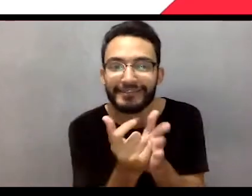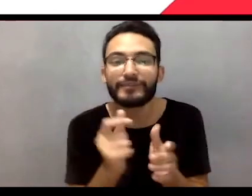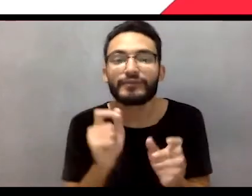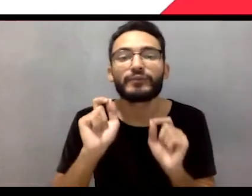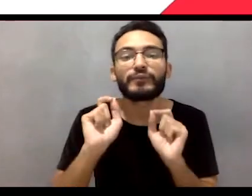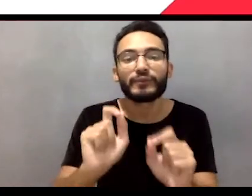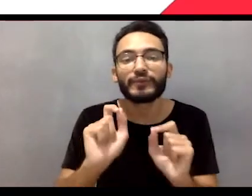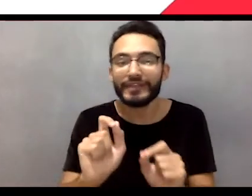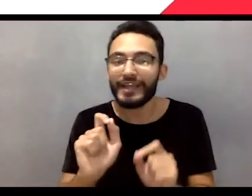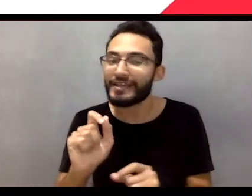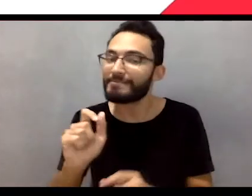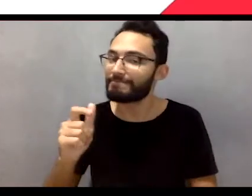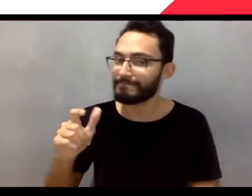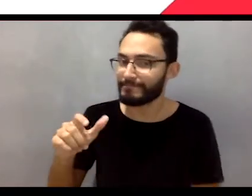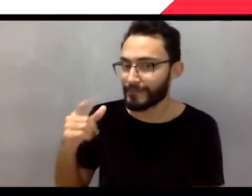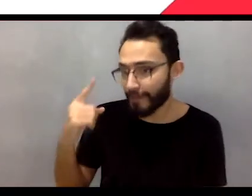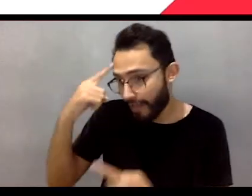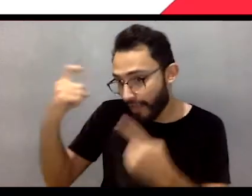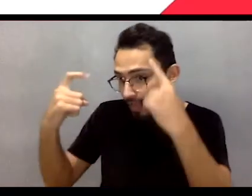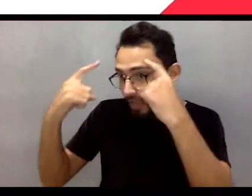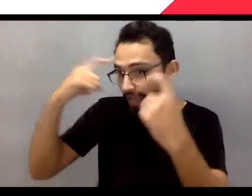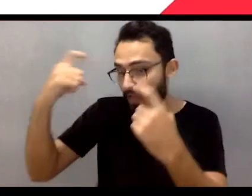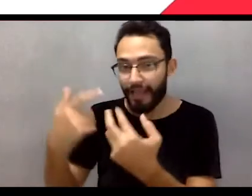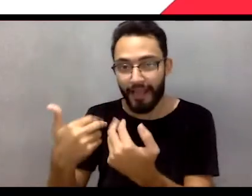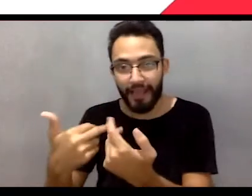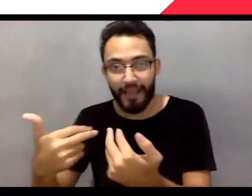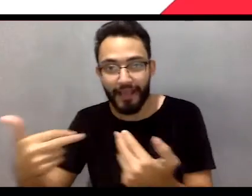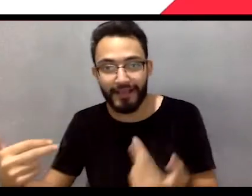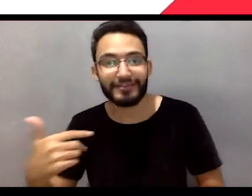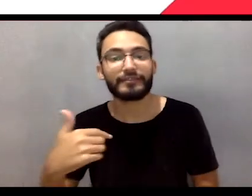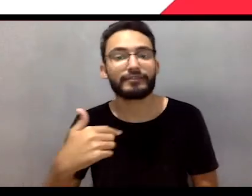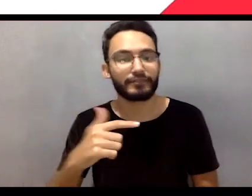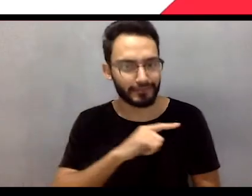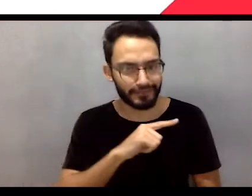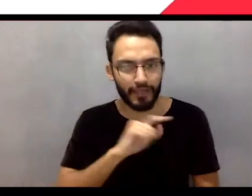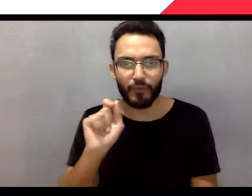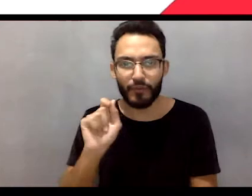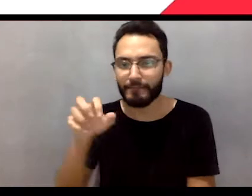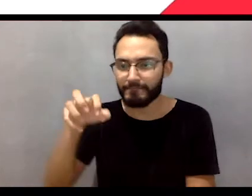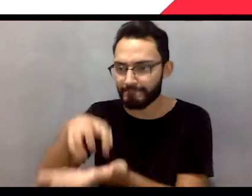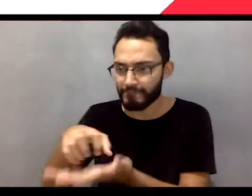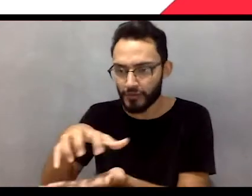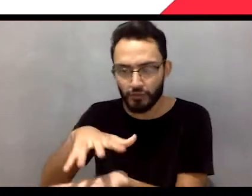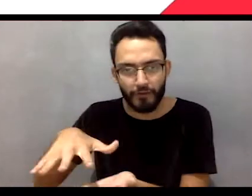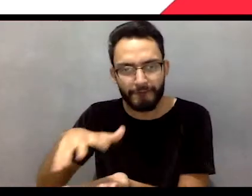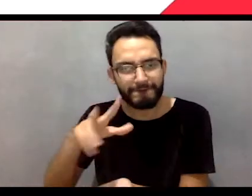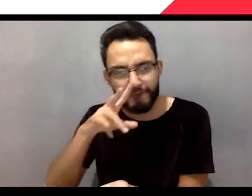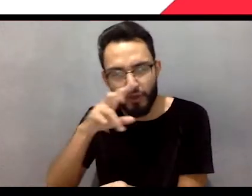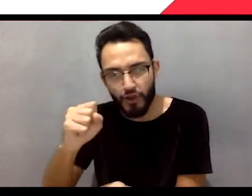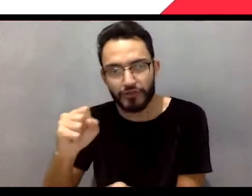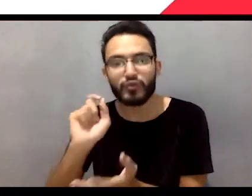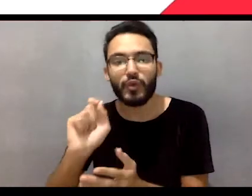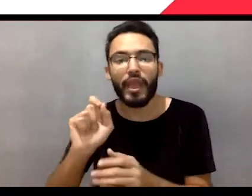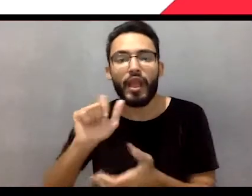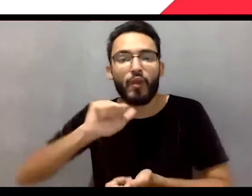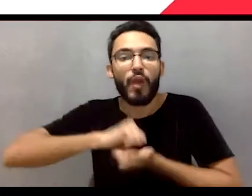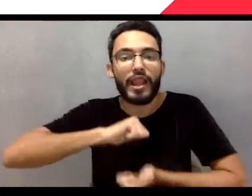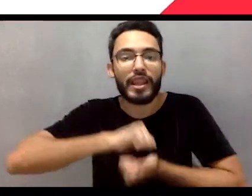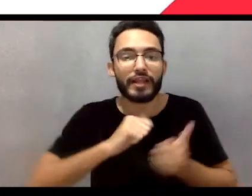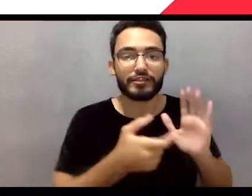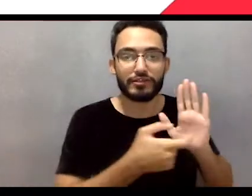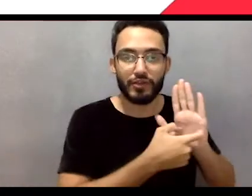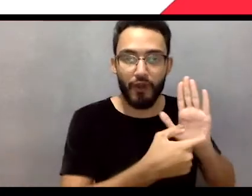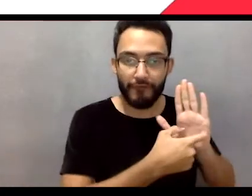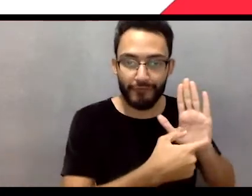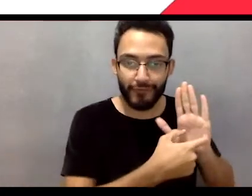thinking, adoro coisas inovadoras, tenho um background super forte de qualidade de software, descobri